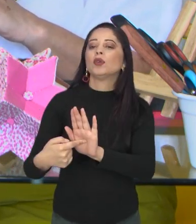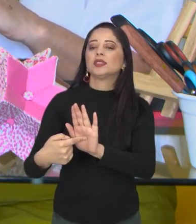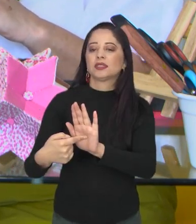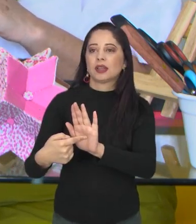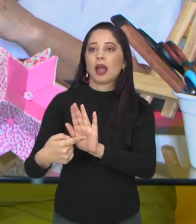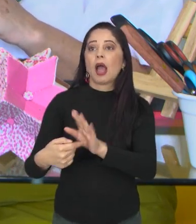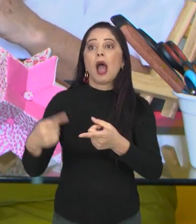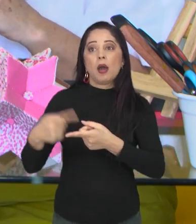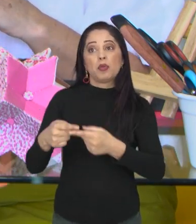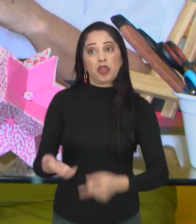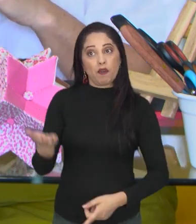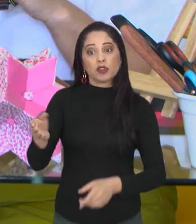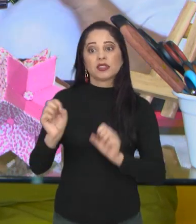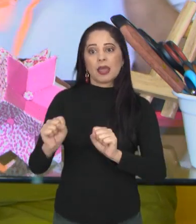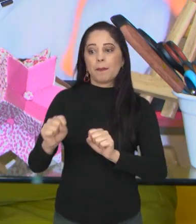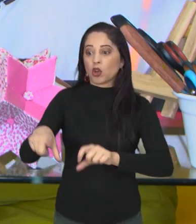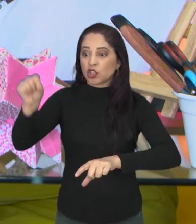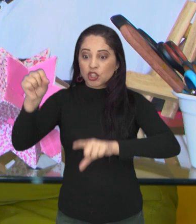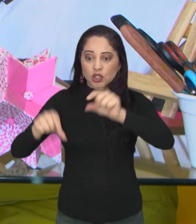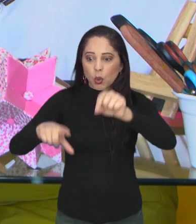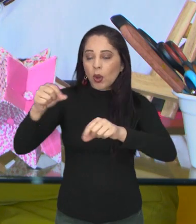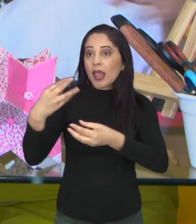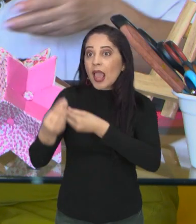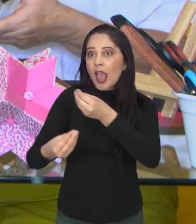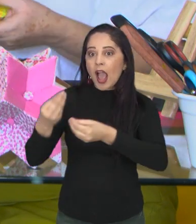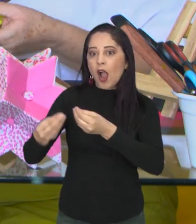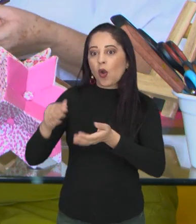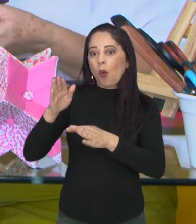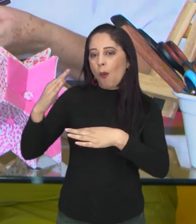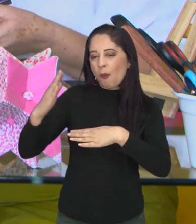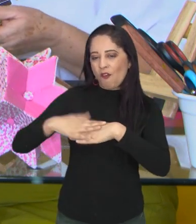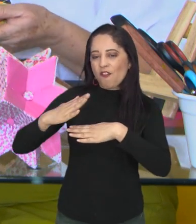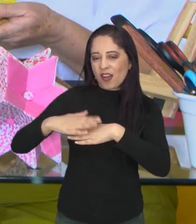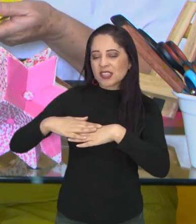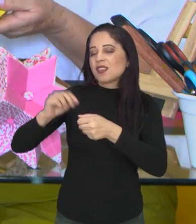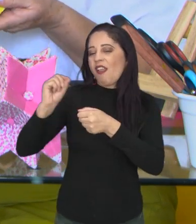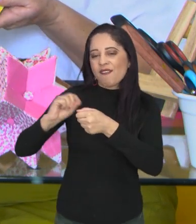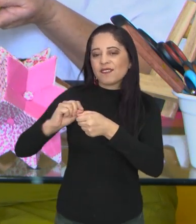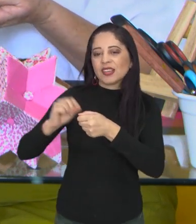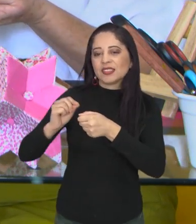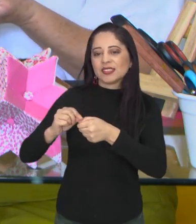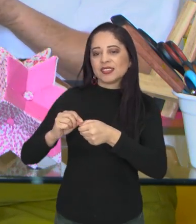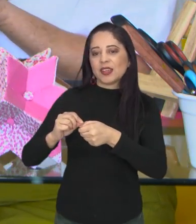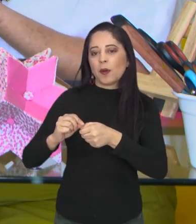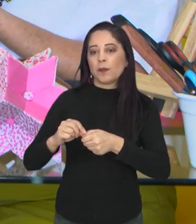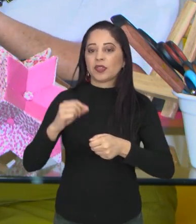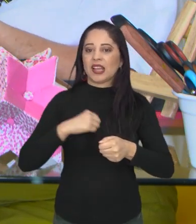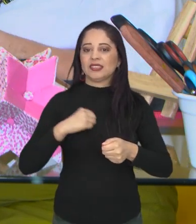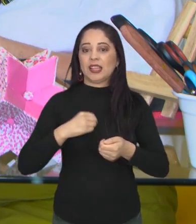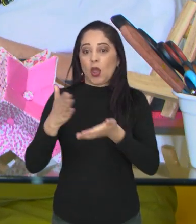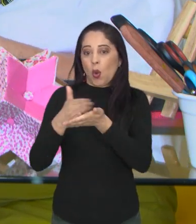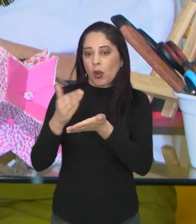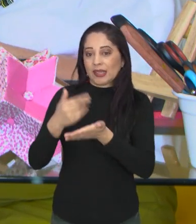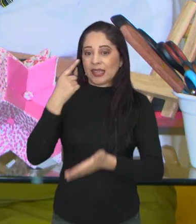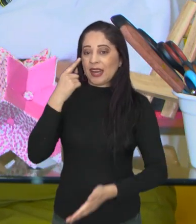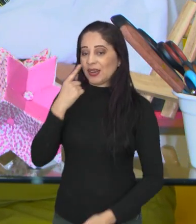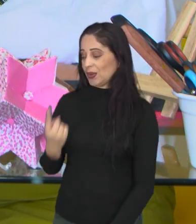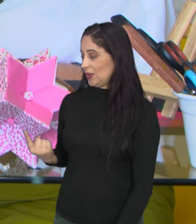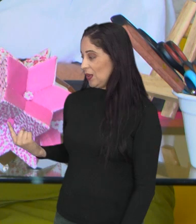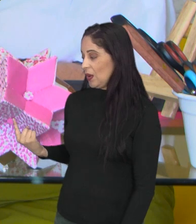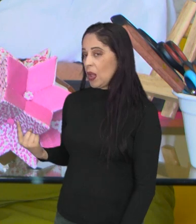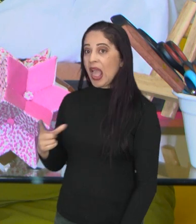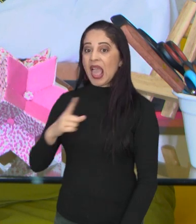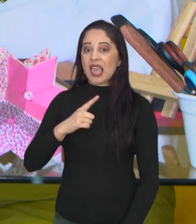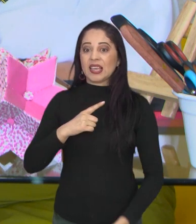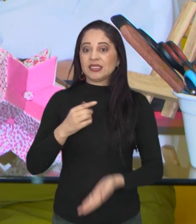opções que você tem para fazer na encadernação né esse daqui é um porta post-it e esse é um caderno que você vai aprender a fazer